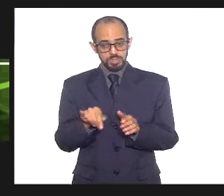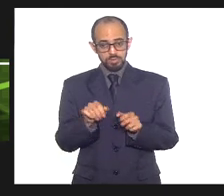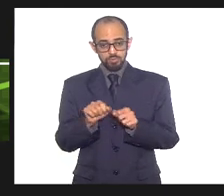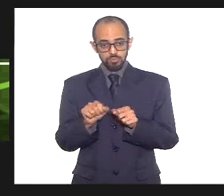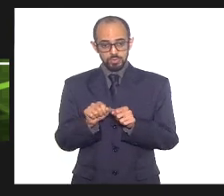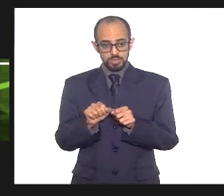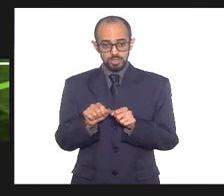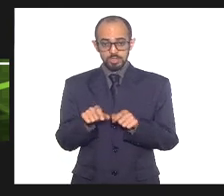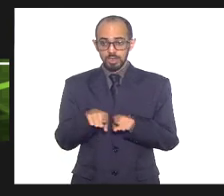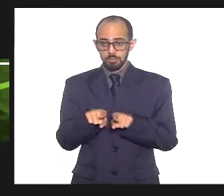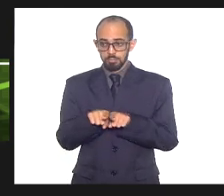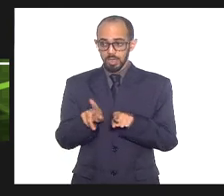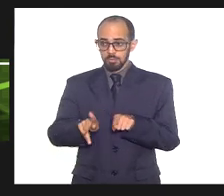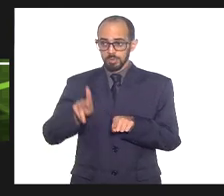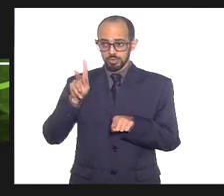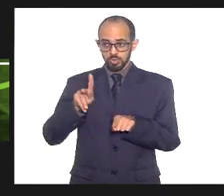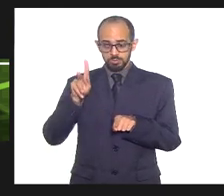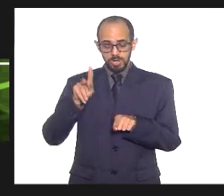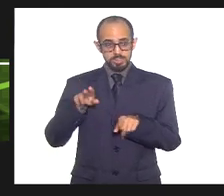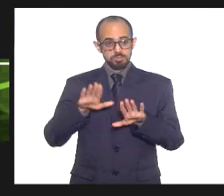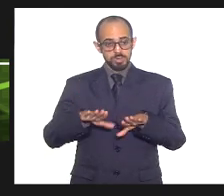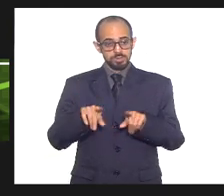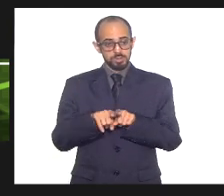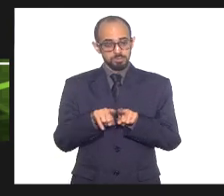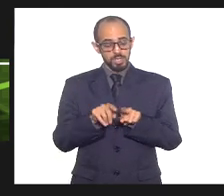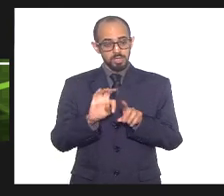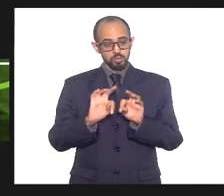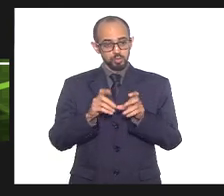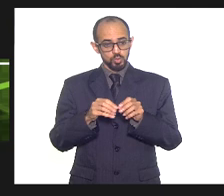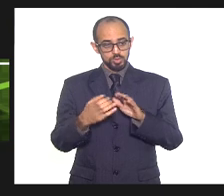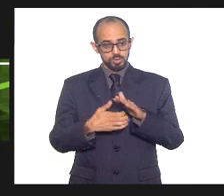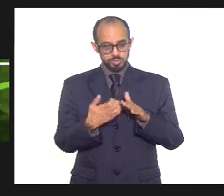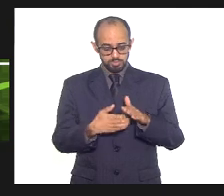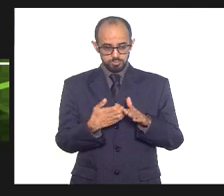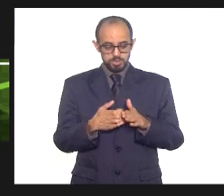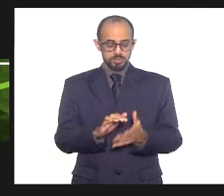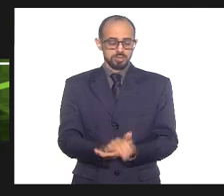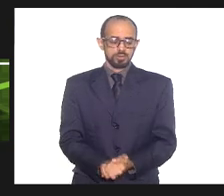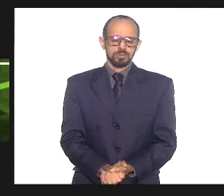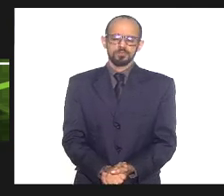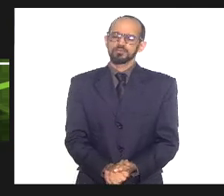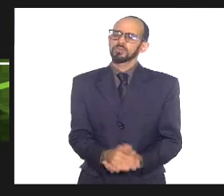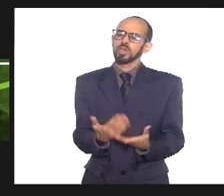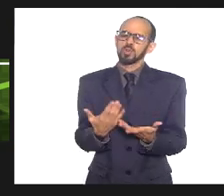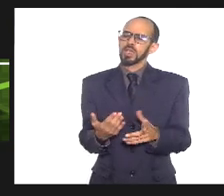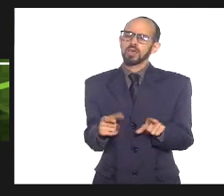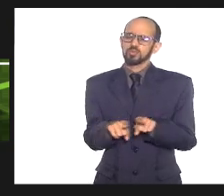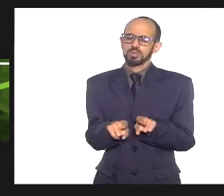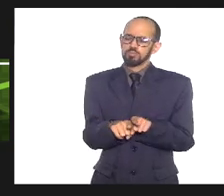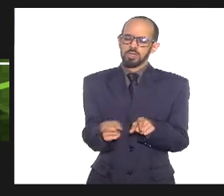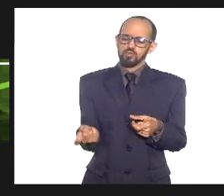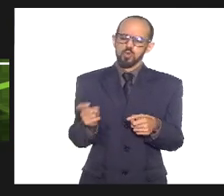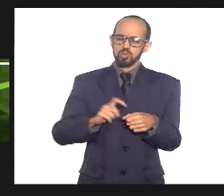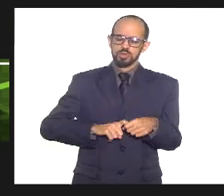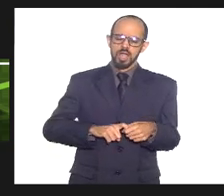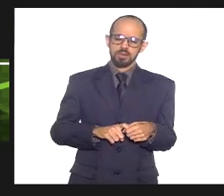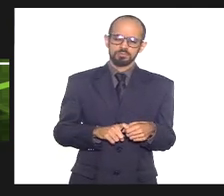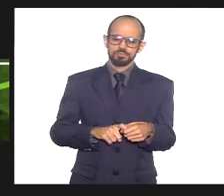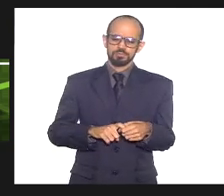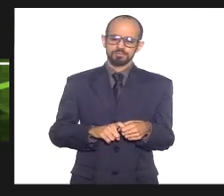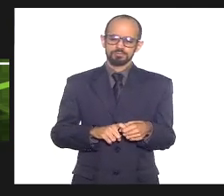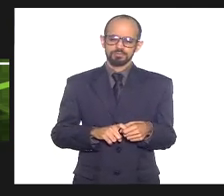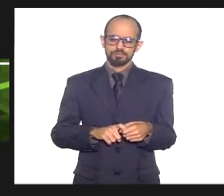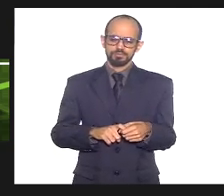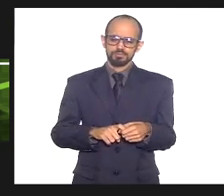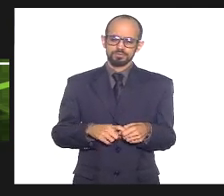Petrobras, mas todas as concessionárias. Então, eu queria voltar aqui.